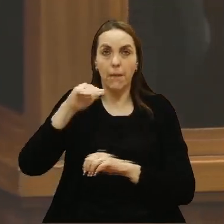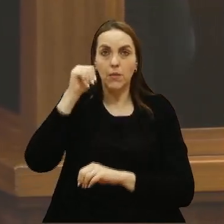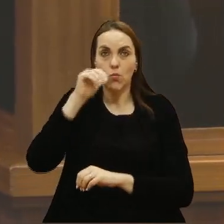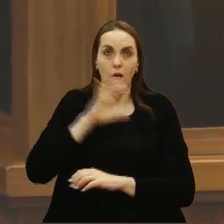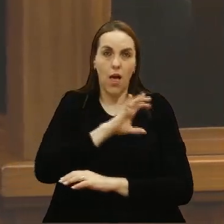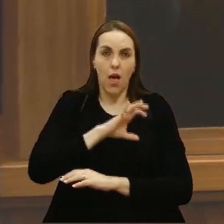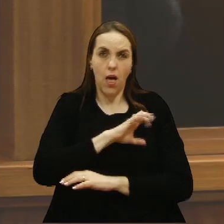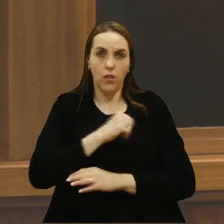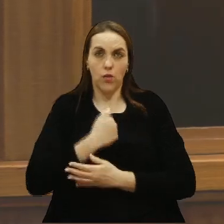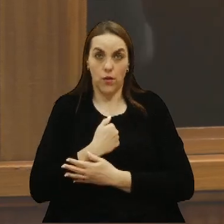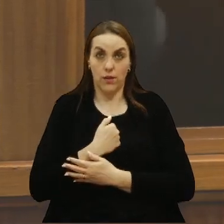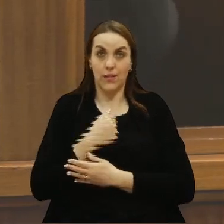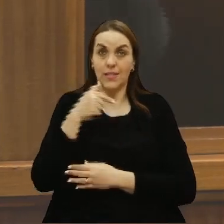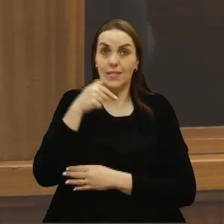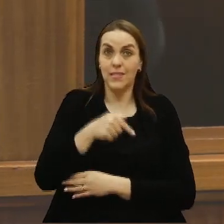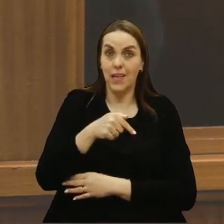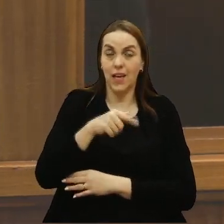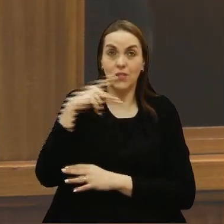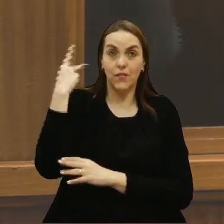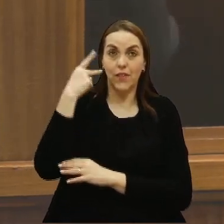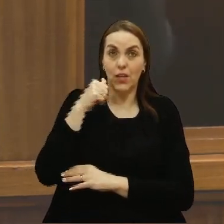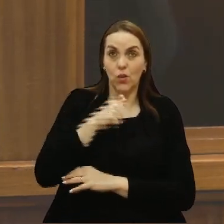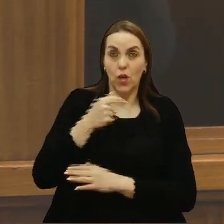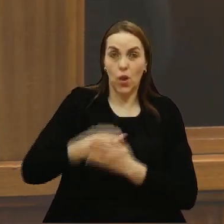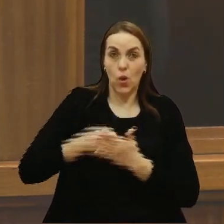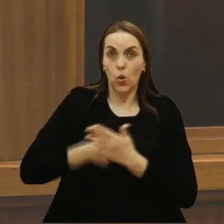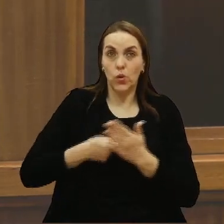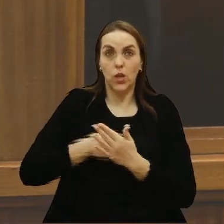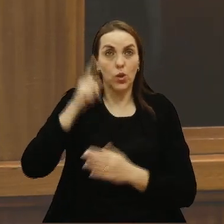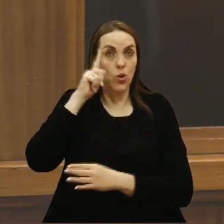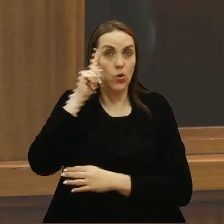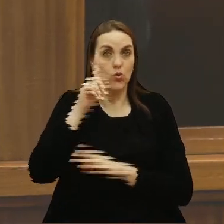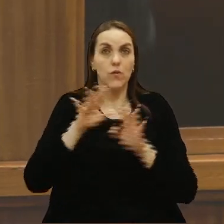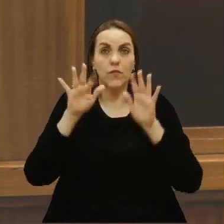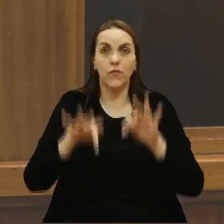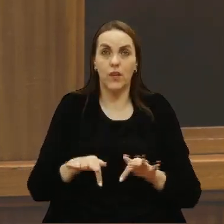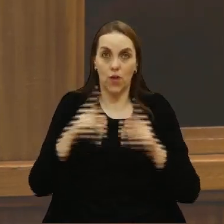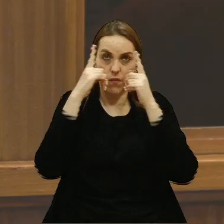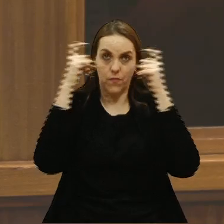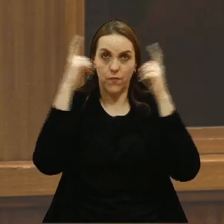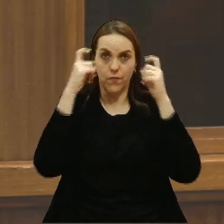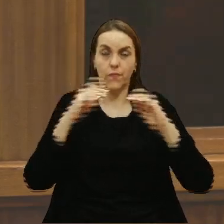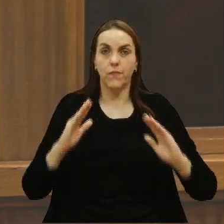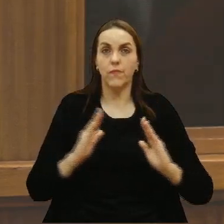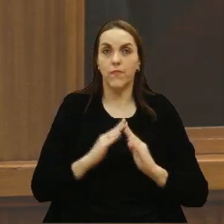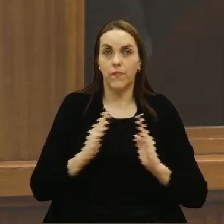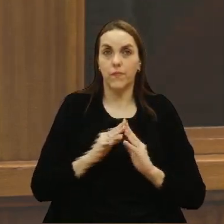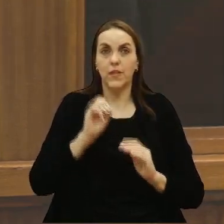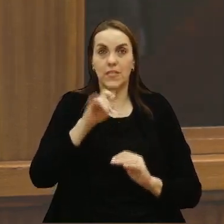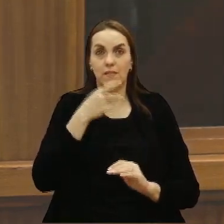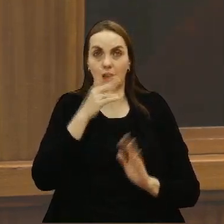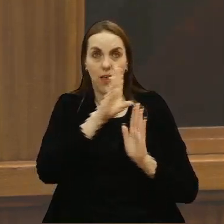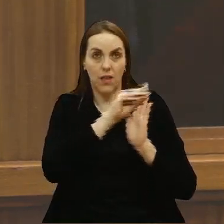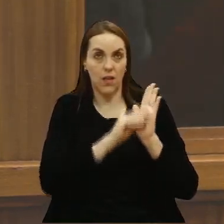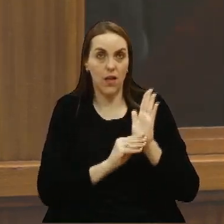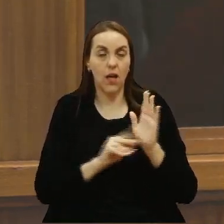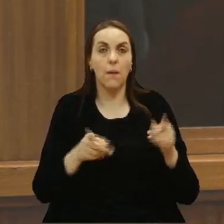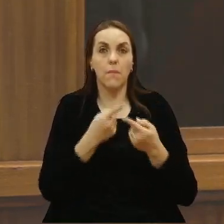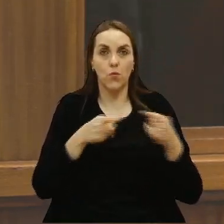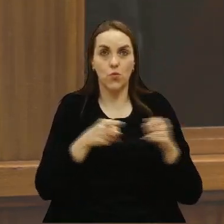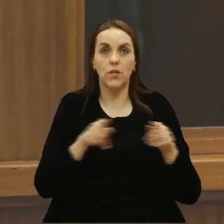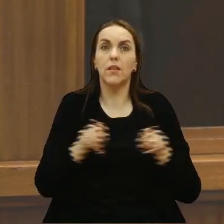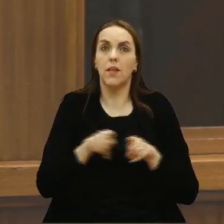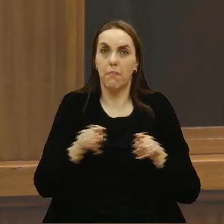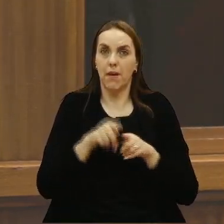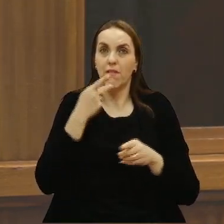7 vereadoras lutam todos os dias pelo fim da violência doméstica. Então, se nós formos falar de teor das músicas, a gente tem que